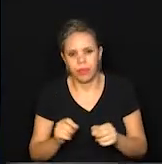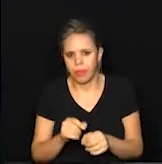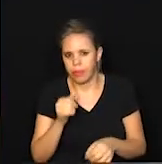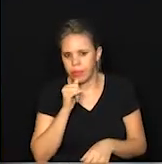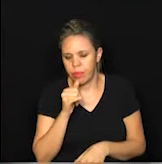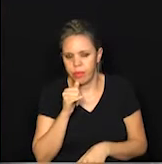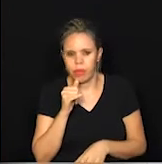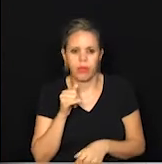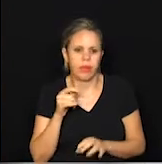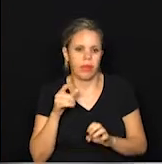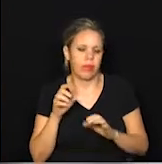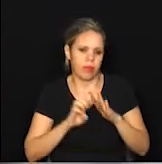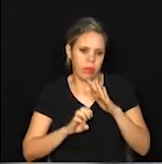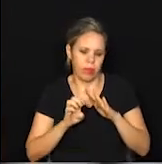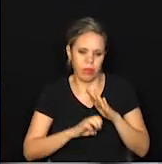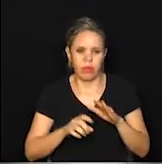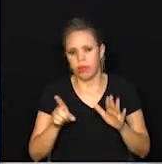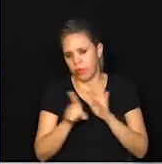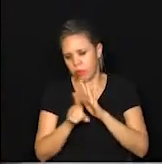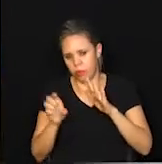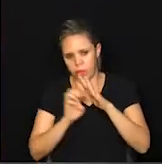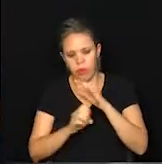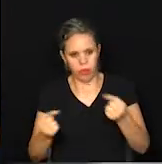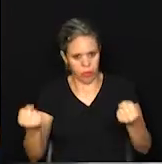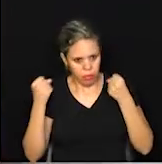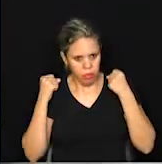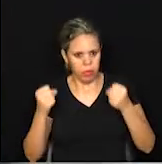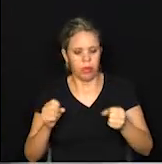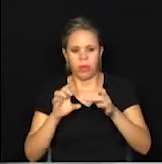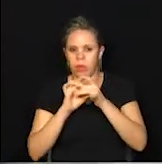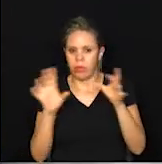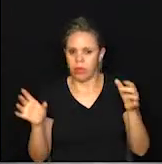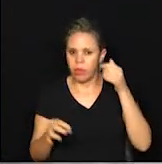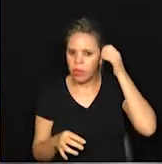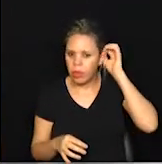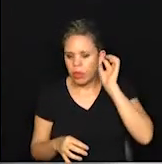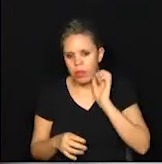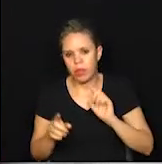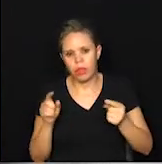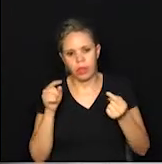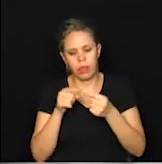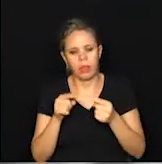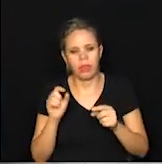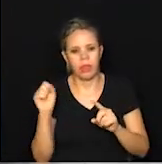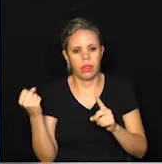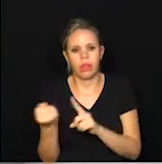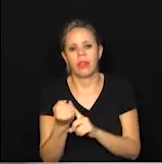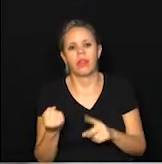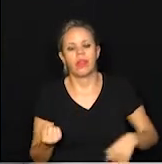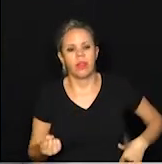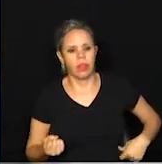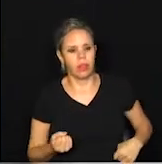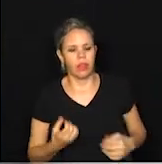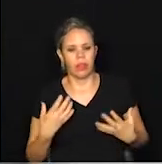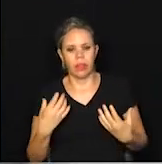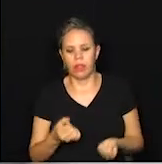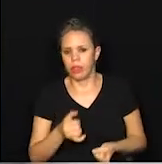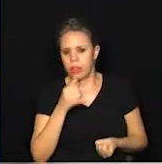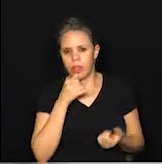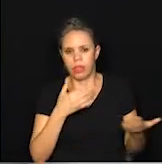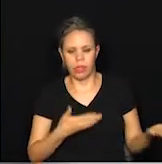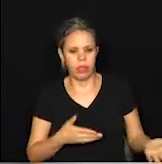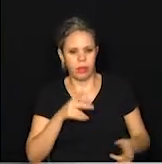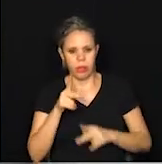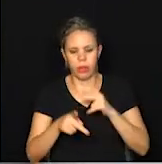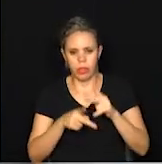O empresário, dono da academia, é um cara tão liberal e tão com uma visão social que ele abraçou o